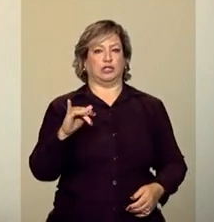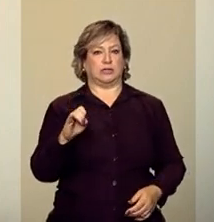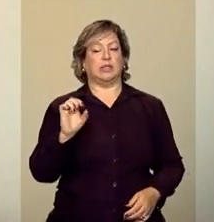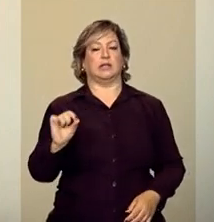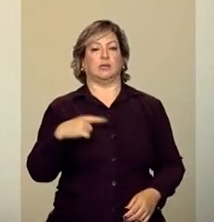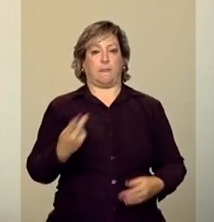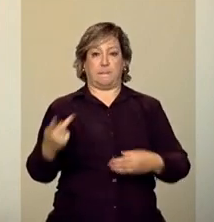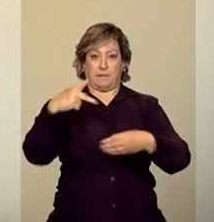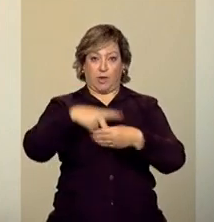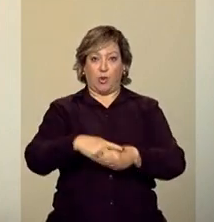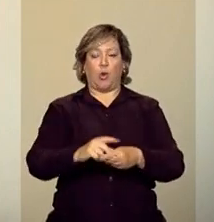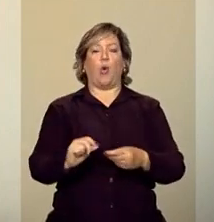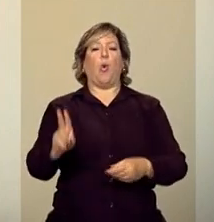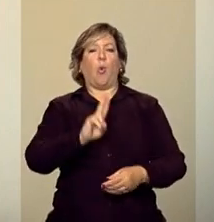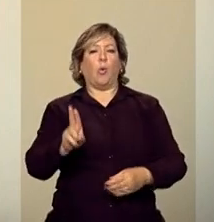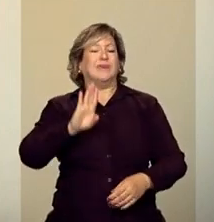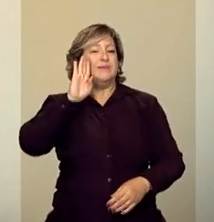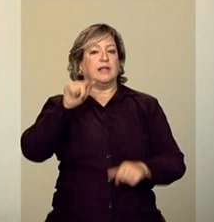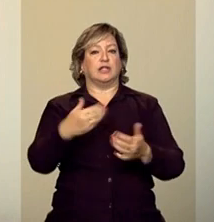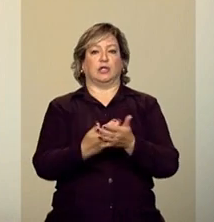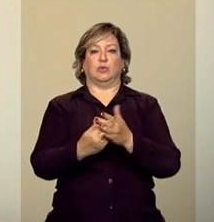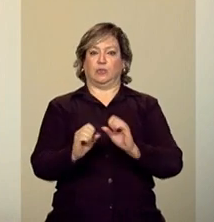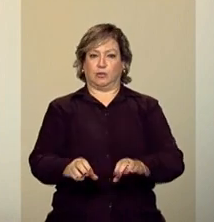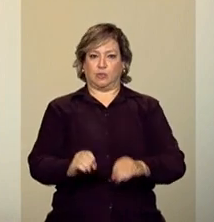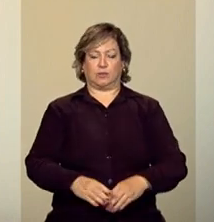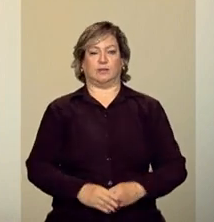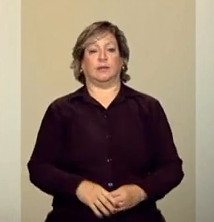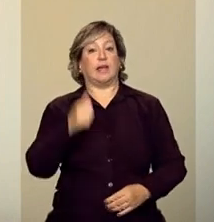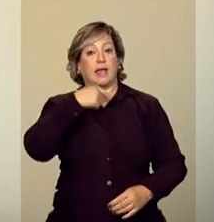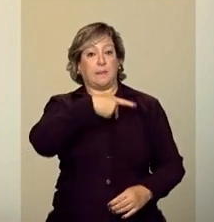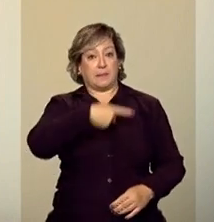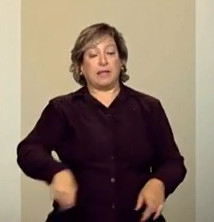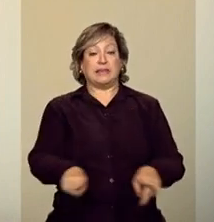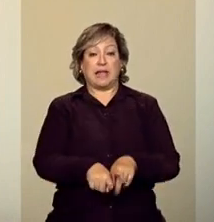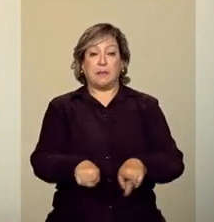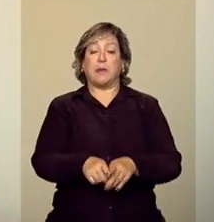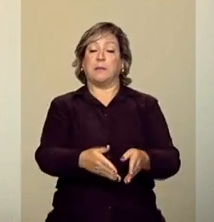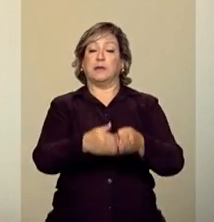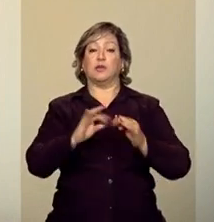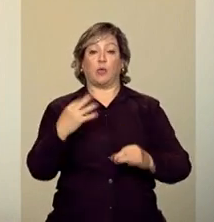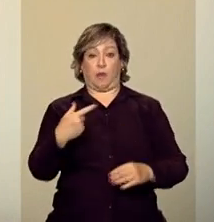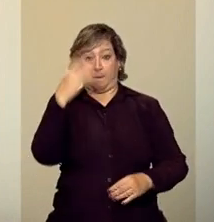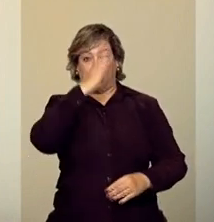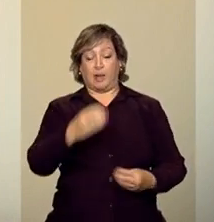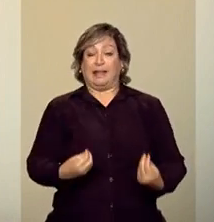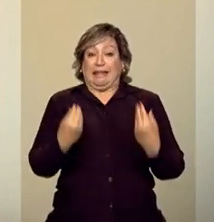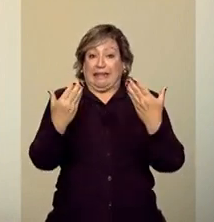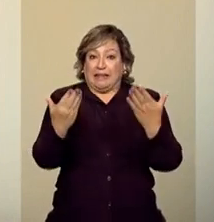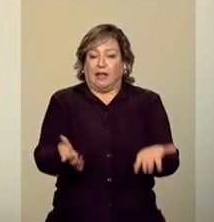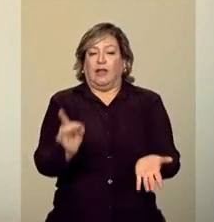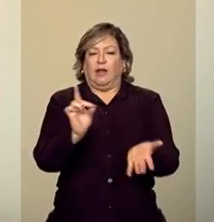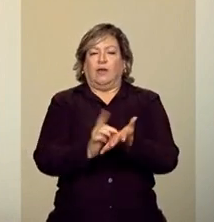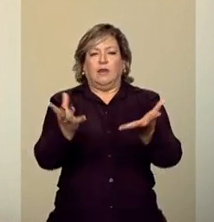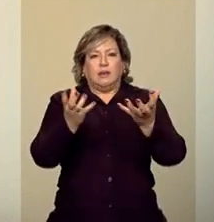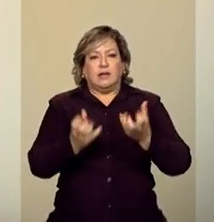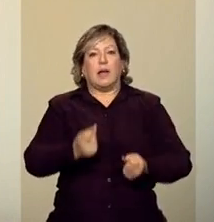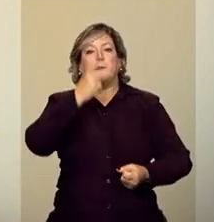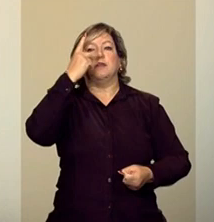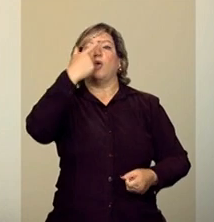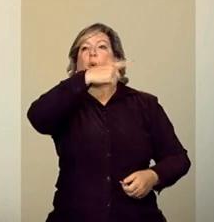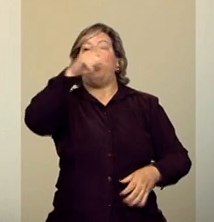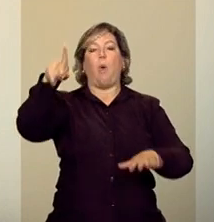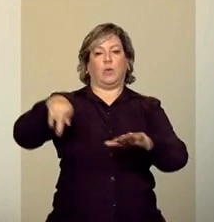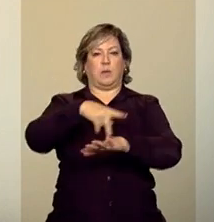gastos exclusivamente com a educação. A presidenta também pediu que o Brasil ofereça uma generosa acolhida aos turistas